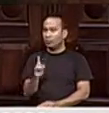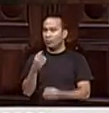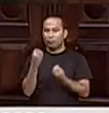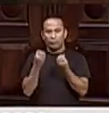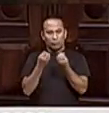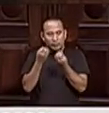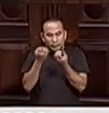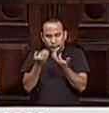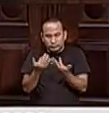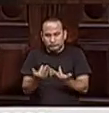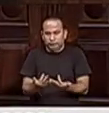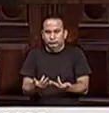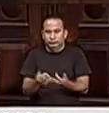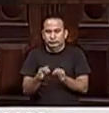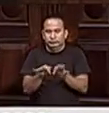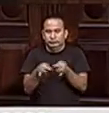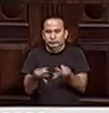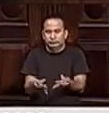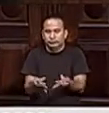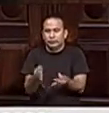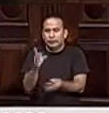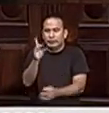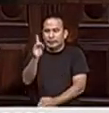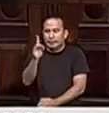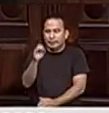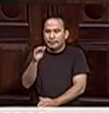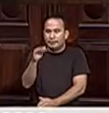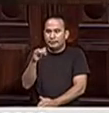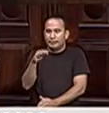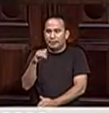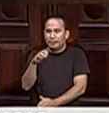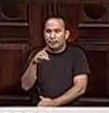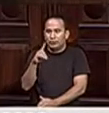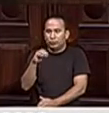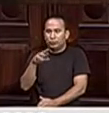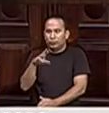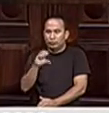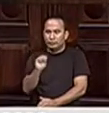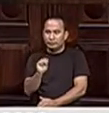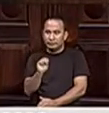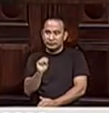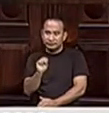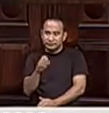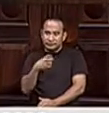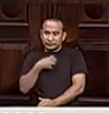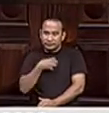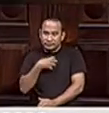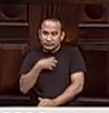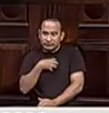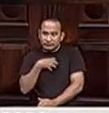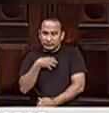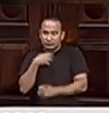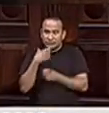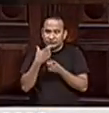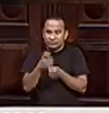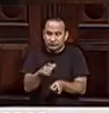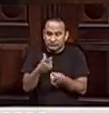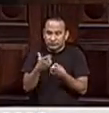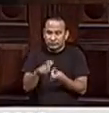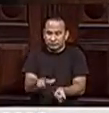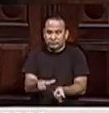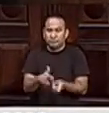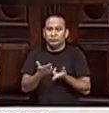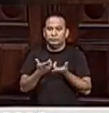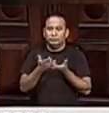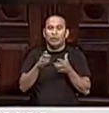único. Os desembargadores federais se sentiram afrontados